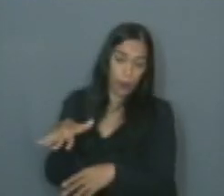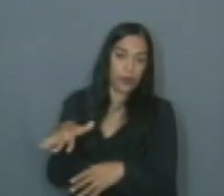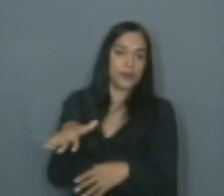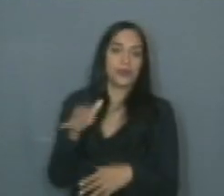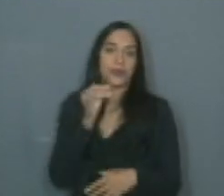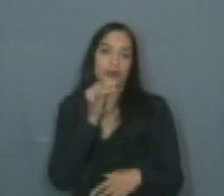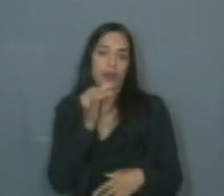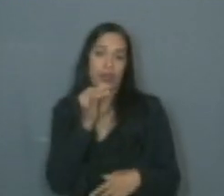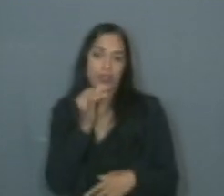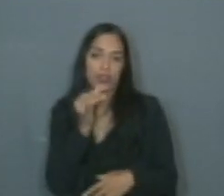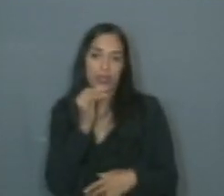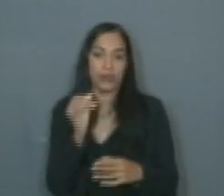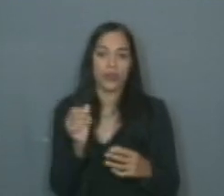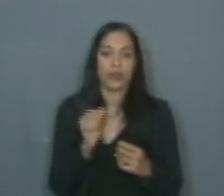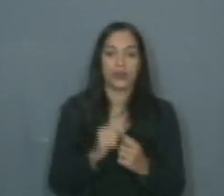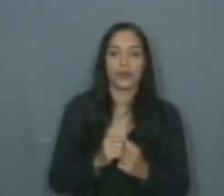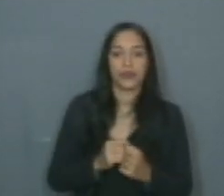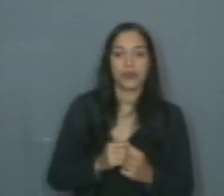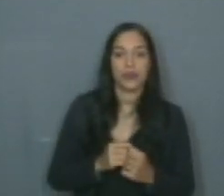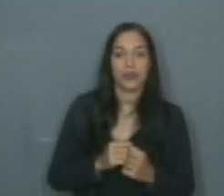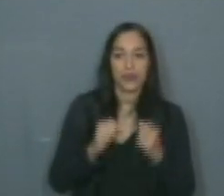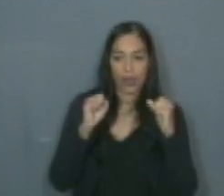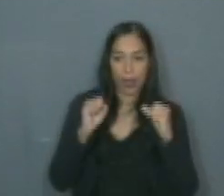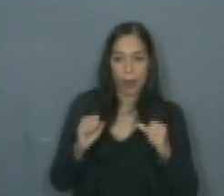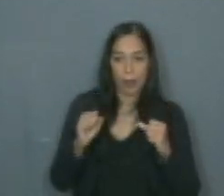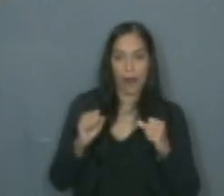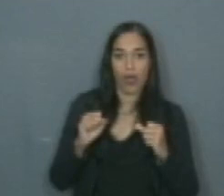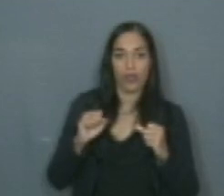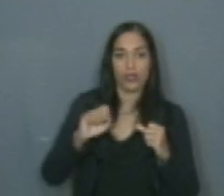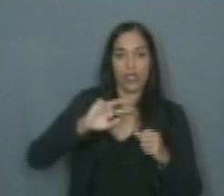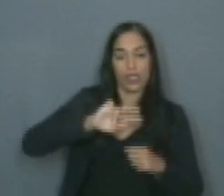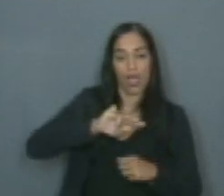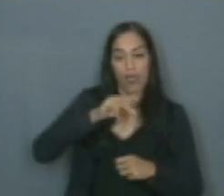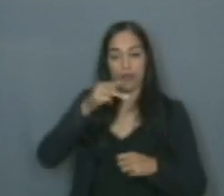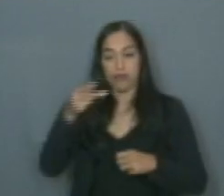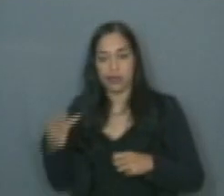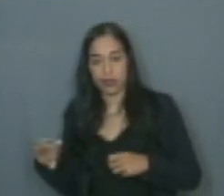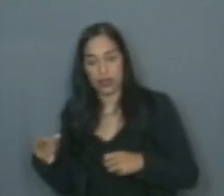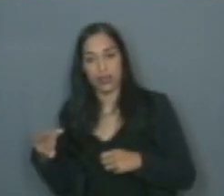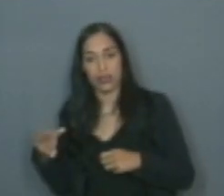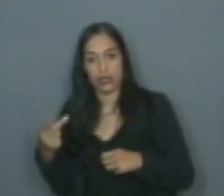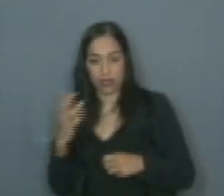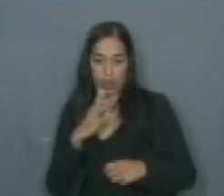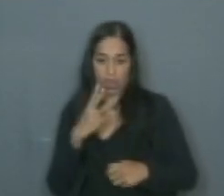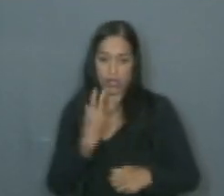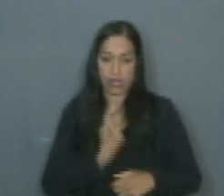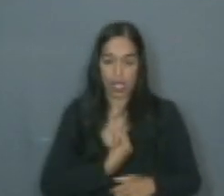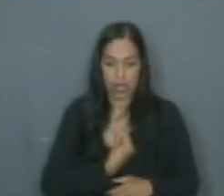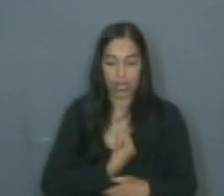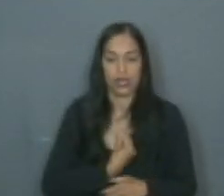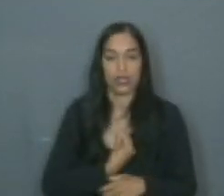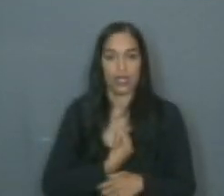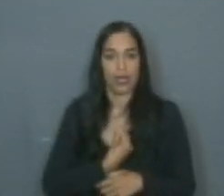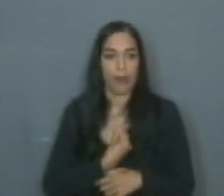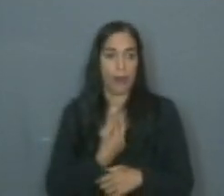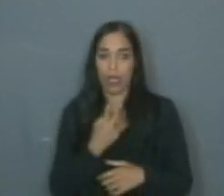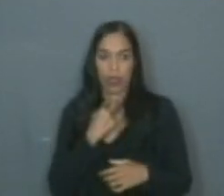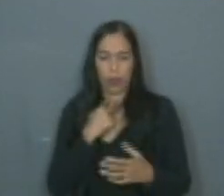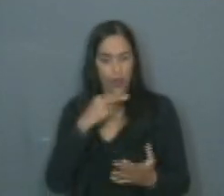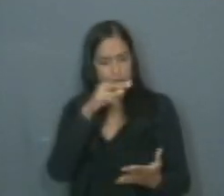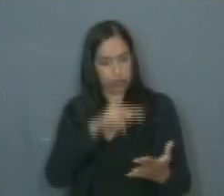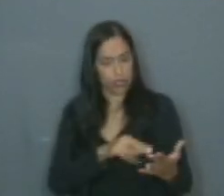por exemplo, pode fazer transição de sexo, mas ler Bíblia não pode. Essa é a lógica desse